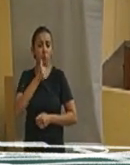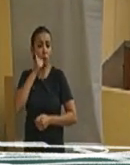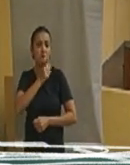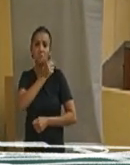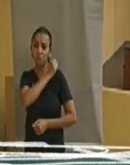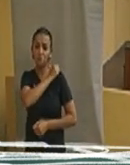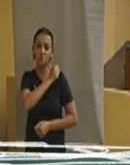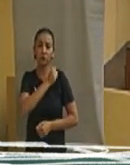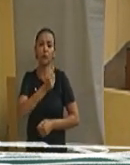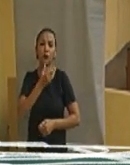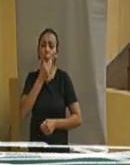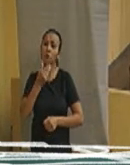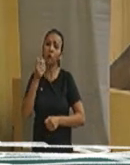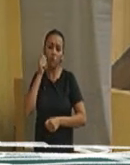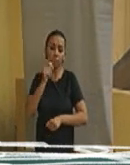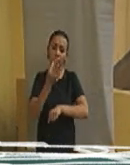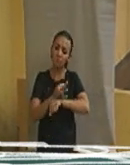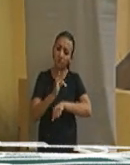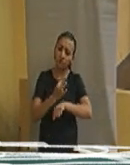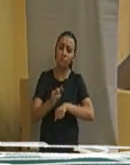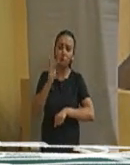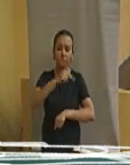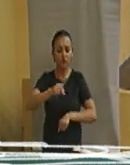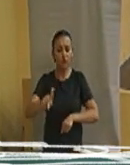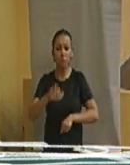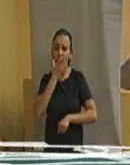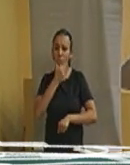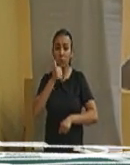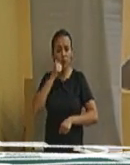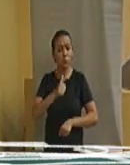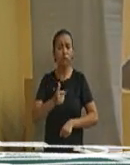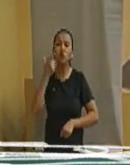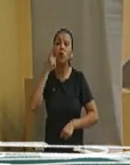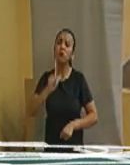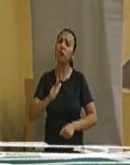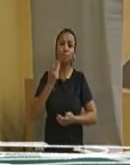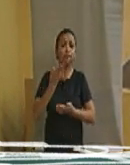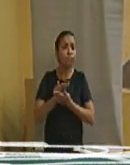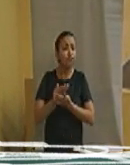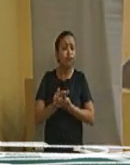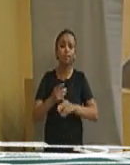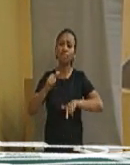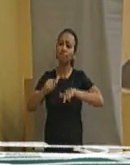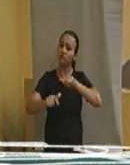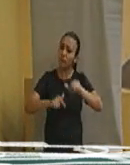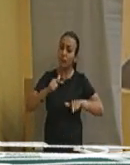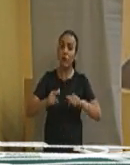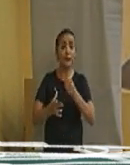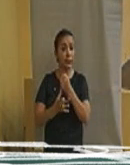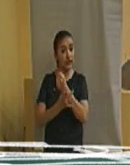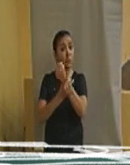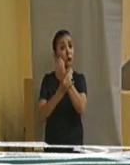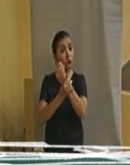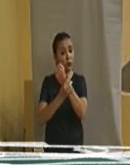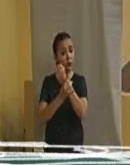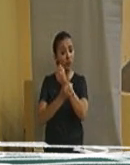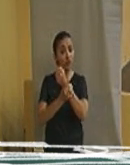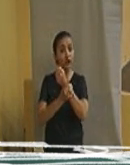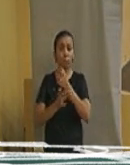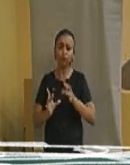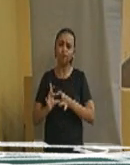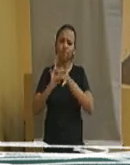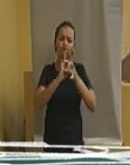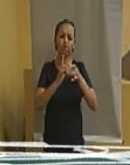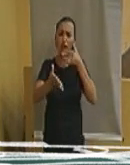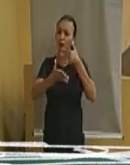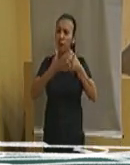técnicas, professores e professoras, as mesmas condições de estudo, trabalho, segurança, integração,